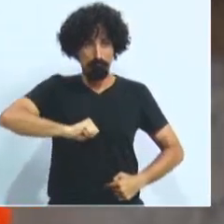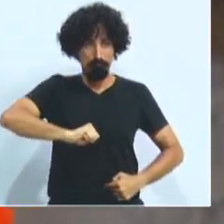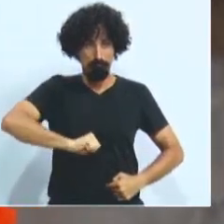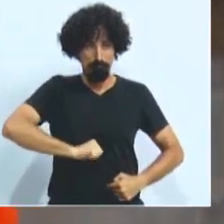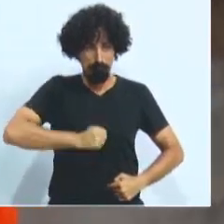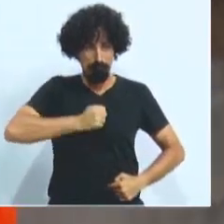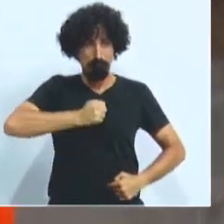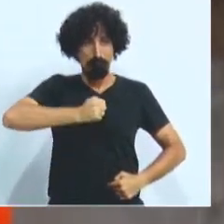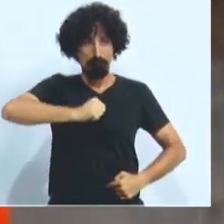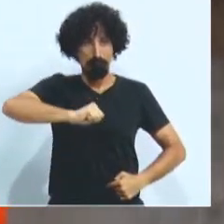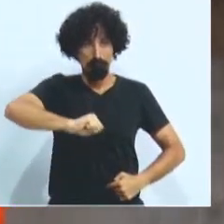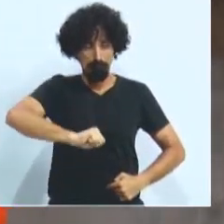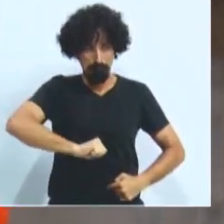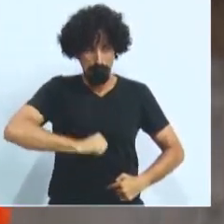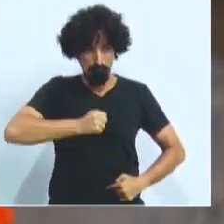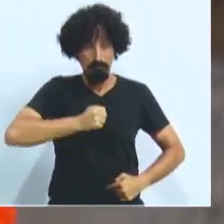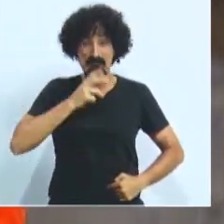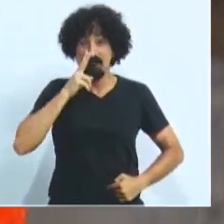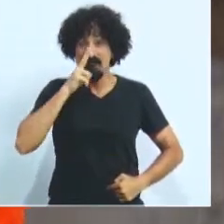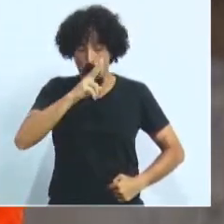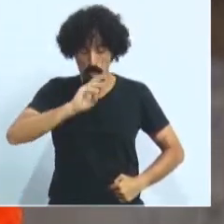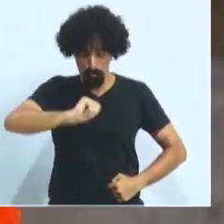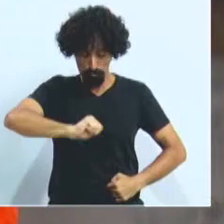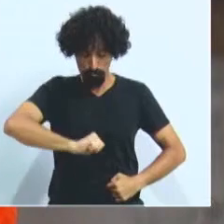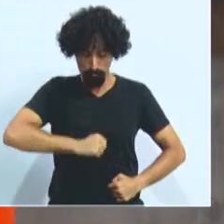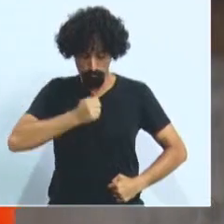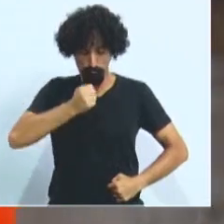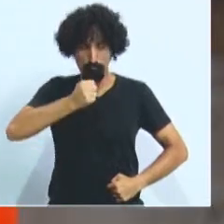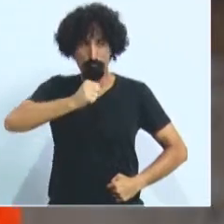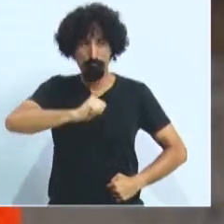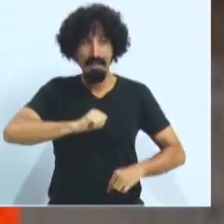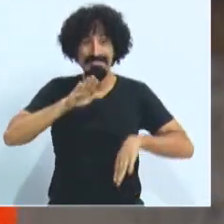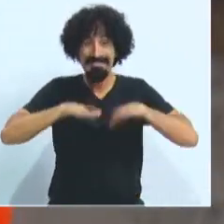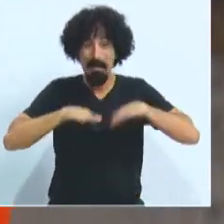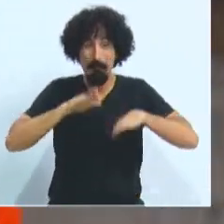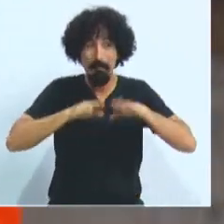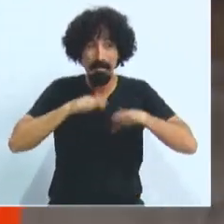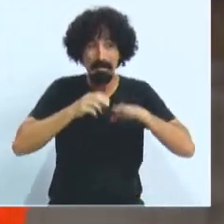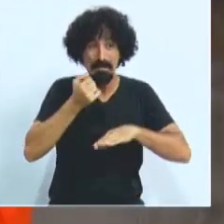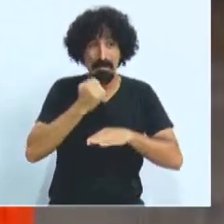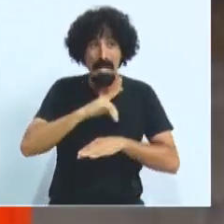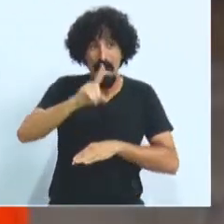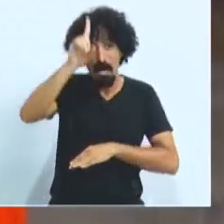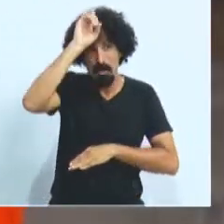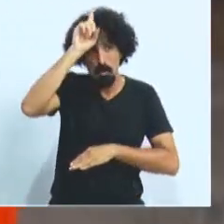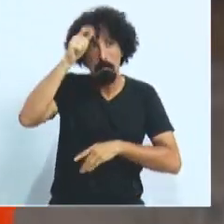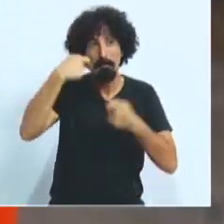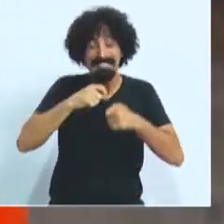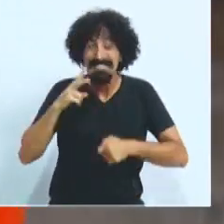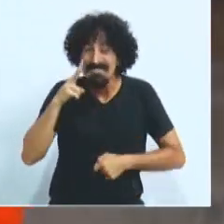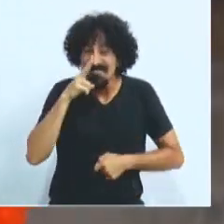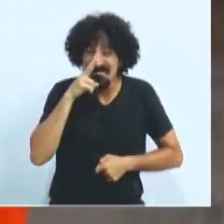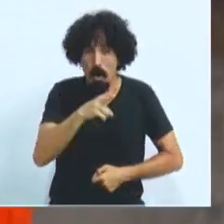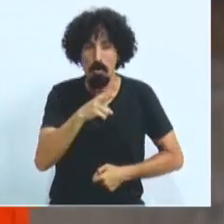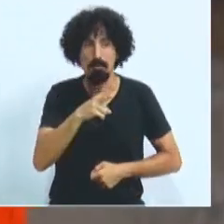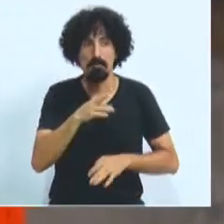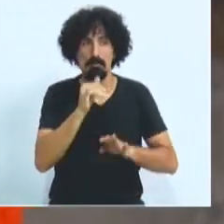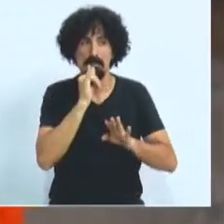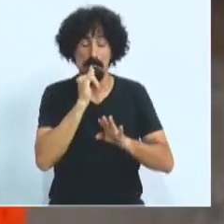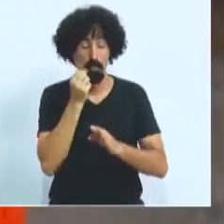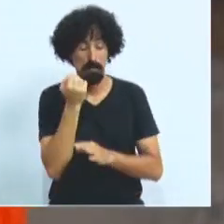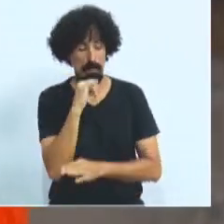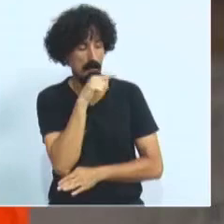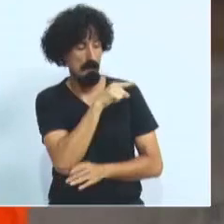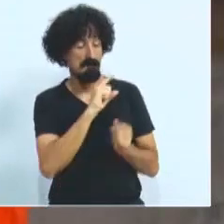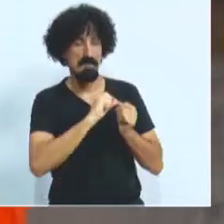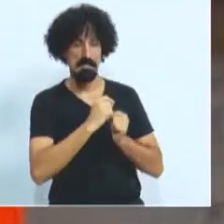né? Só que isso é com bastante força. Dependendo do adulto, tem que ser com muita força mesmo. Se ela for fazer um corte mais forte. Se ela for fazer em mim, vai ter que usar